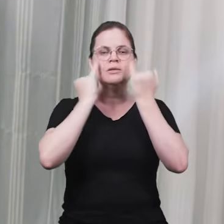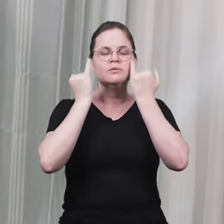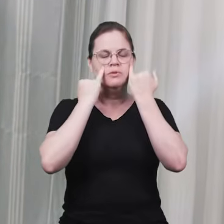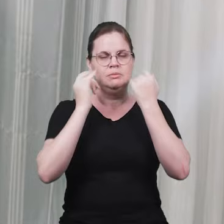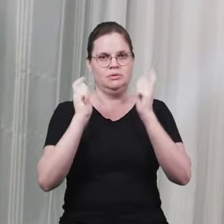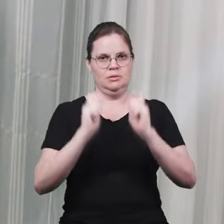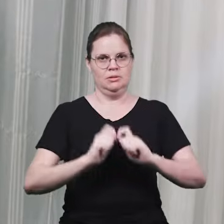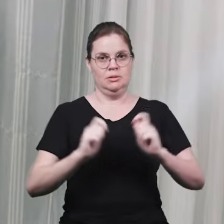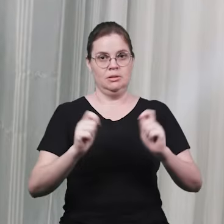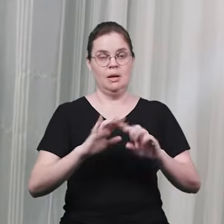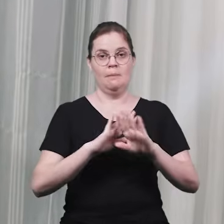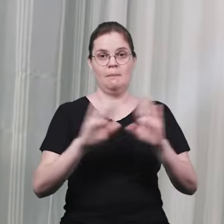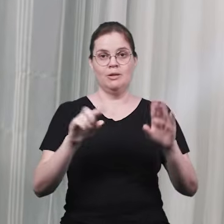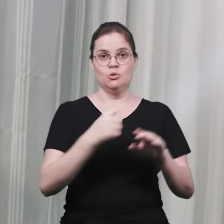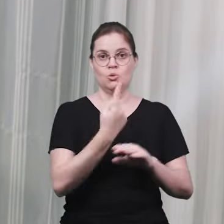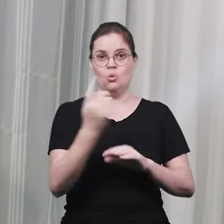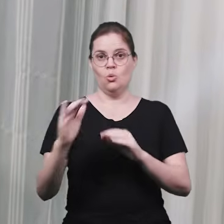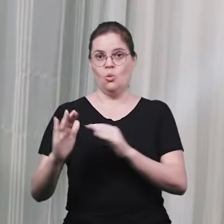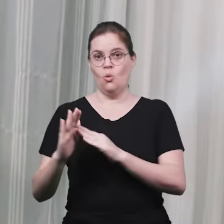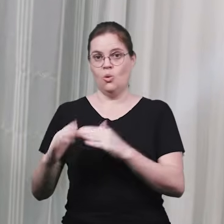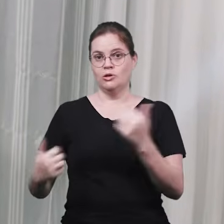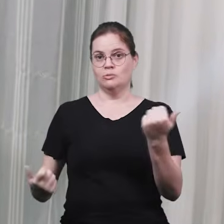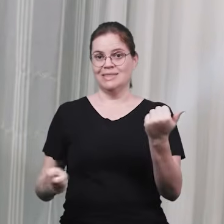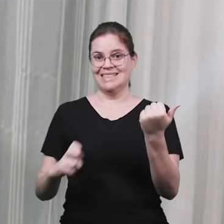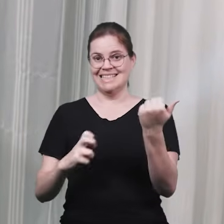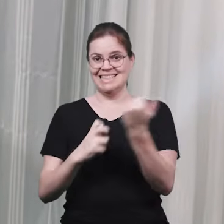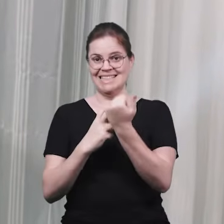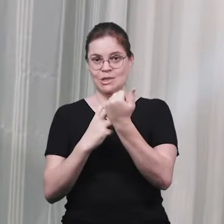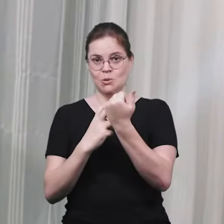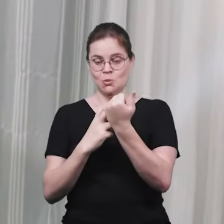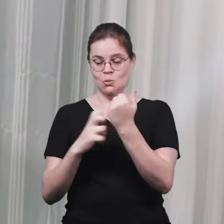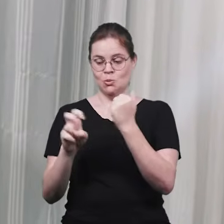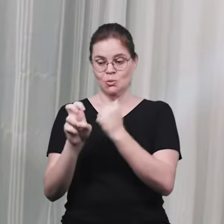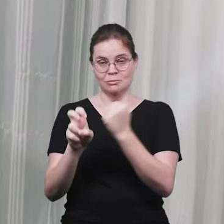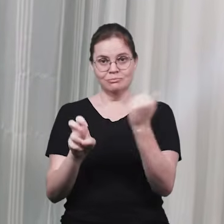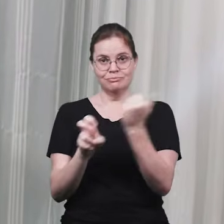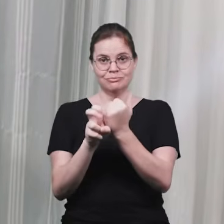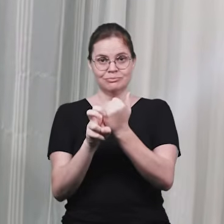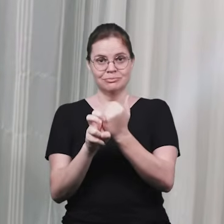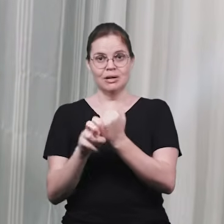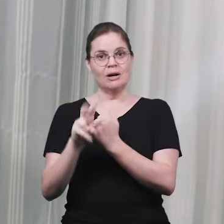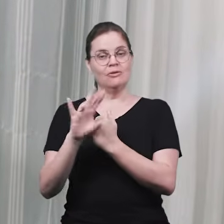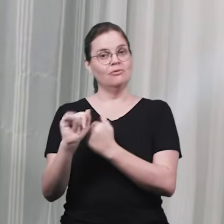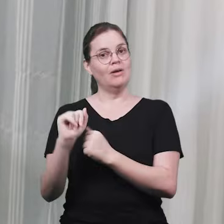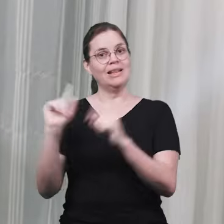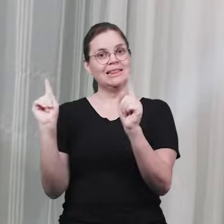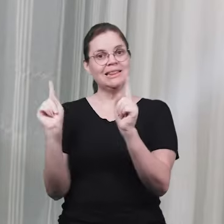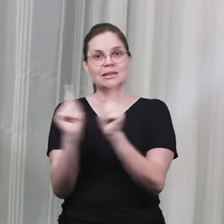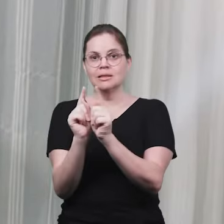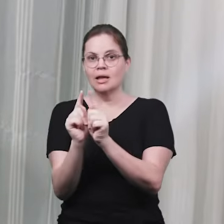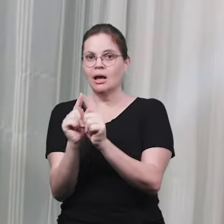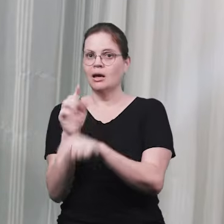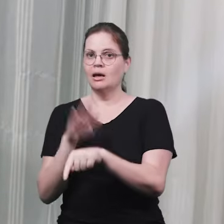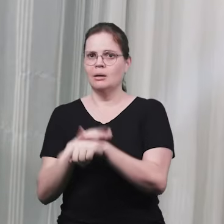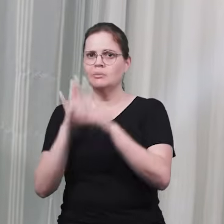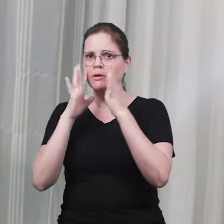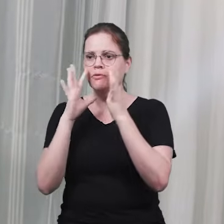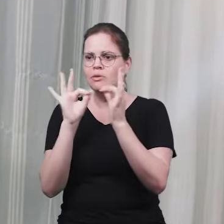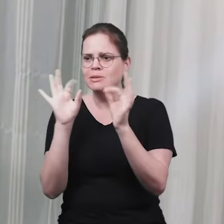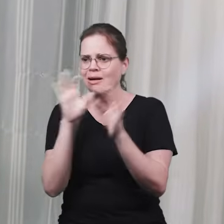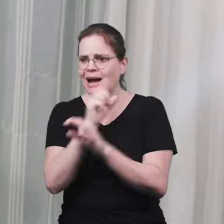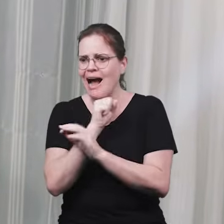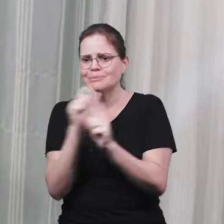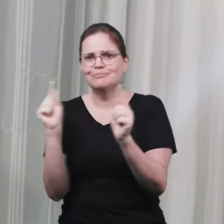informações. Já o nível 5 é uma criança que muitas vezes ela vai precisar de um tempo reduzido de aula, a informação para ela vai ter que